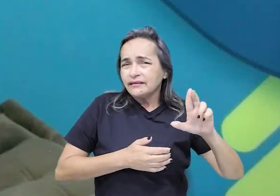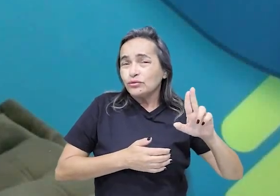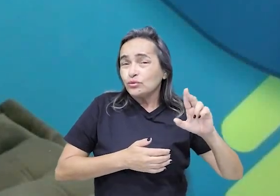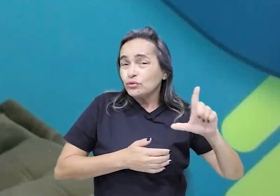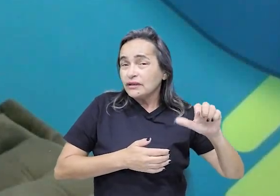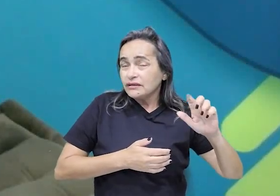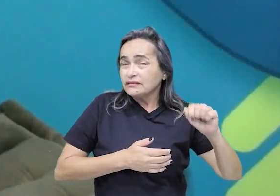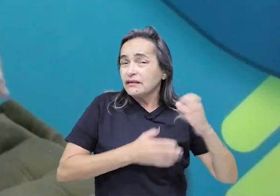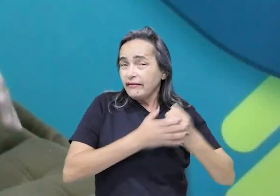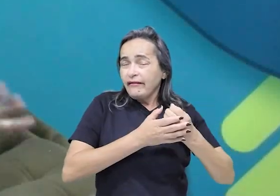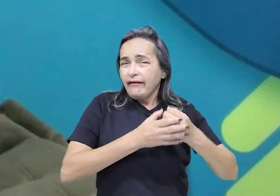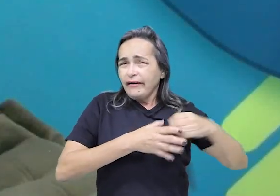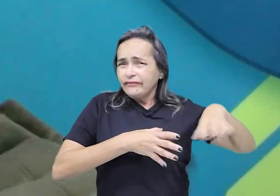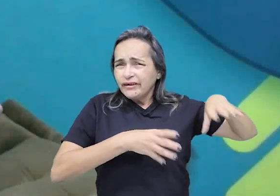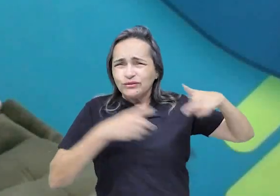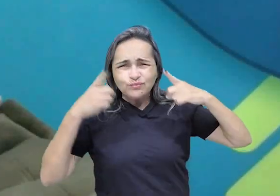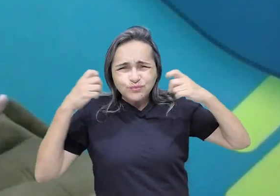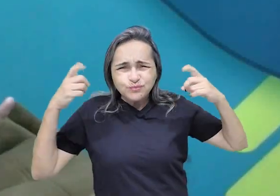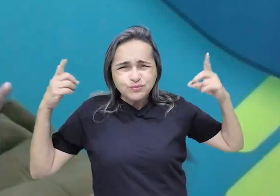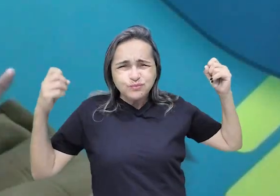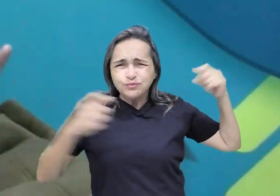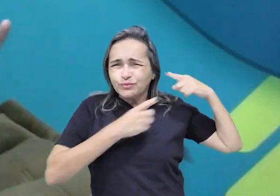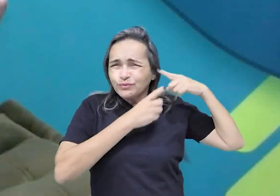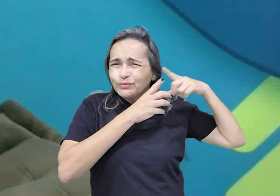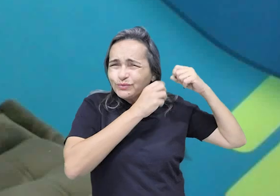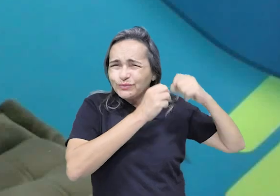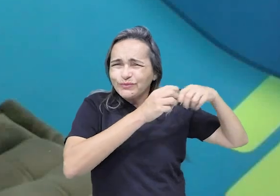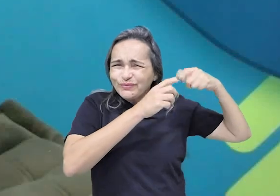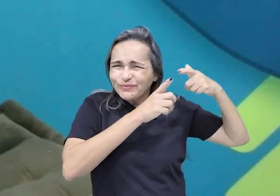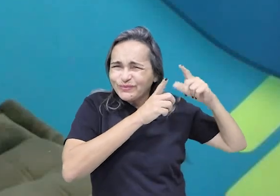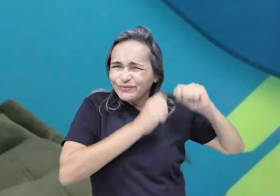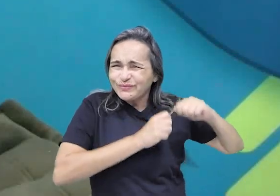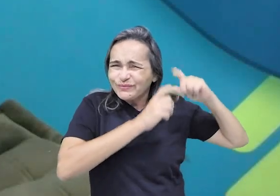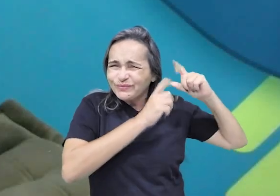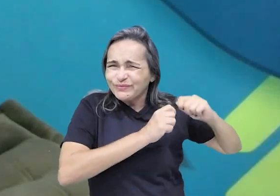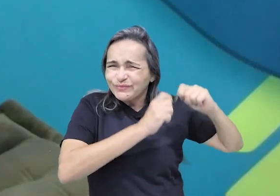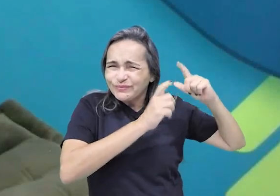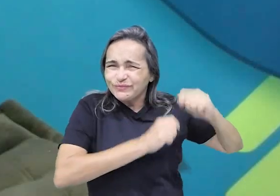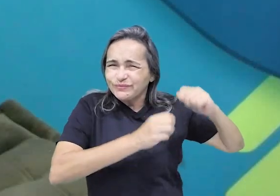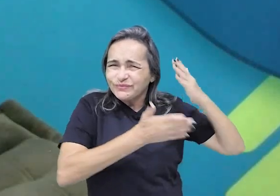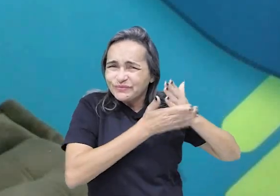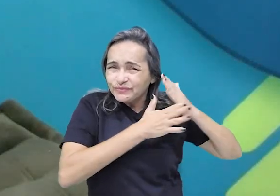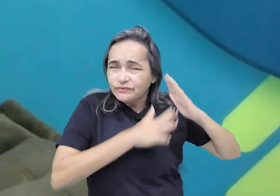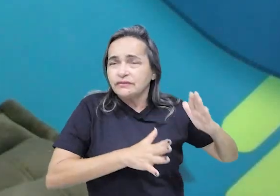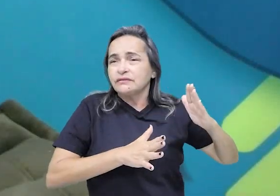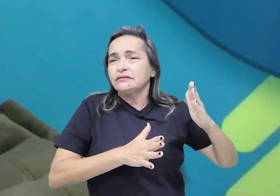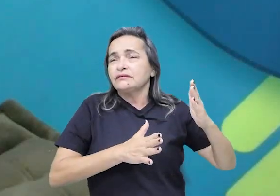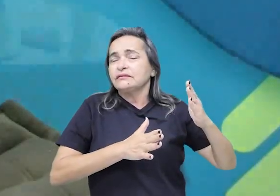outras, e a condução da audição vai perdendo o caminho.